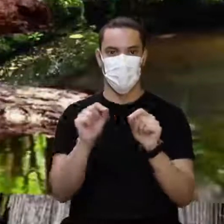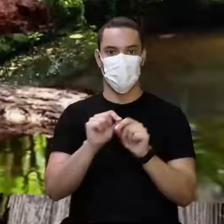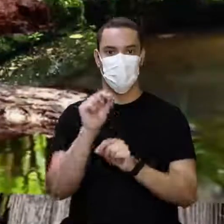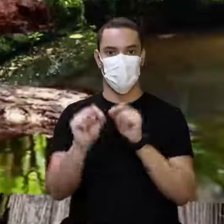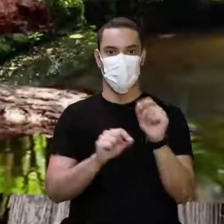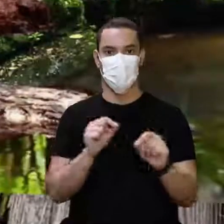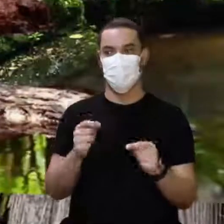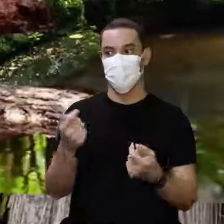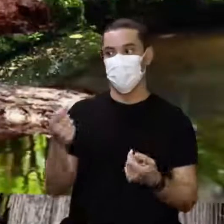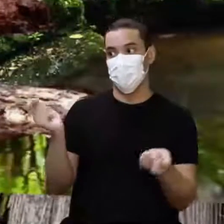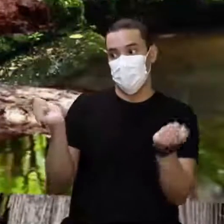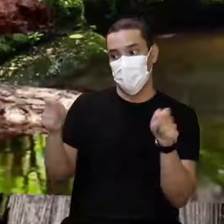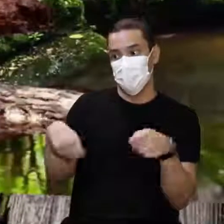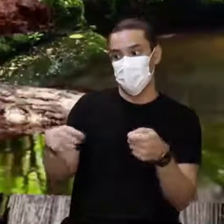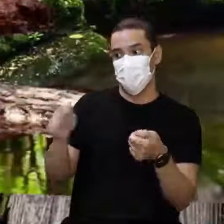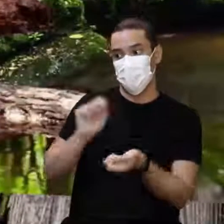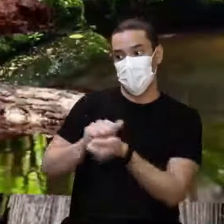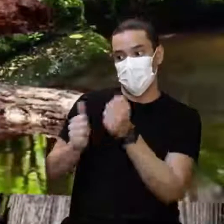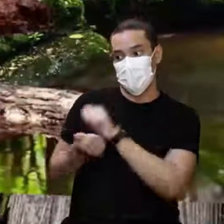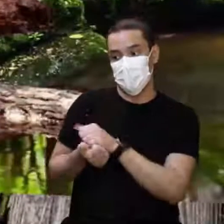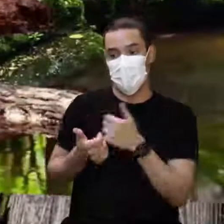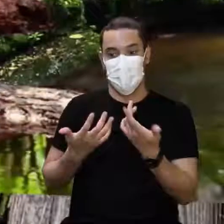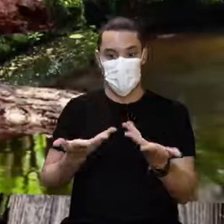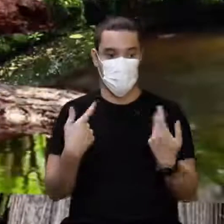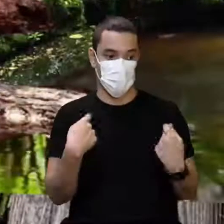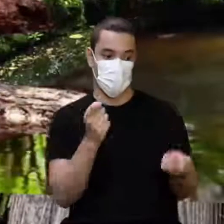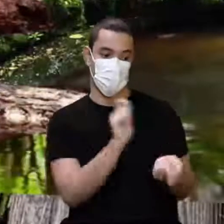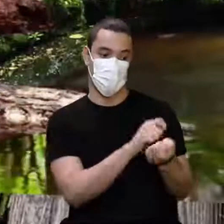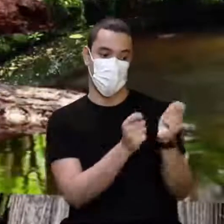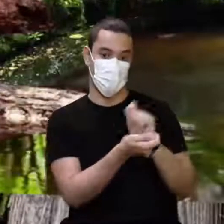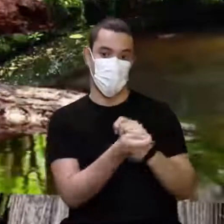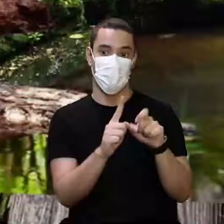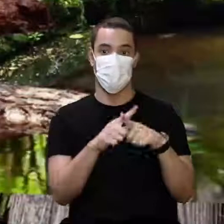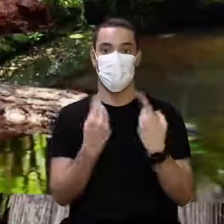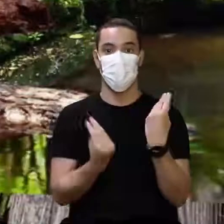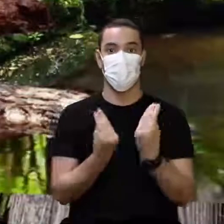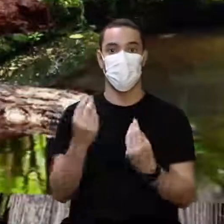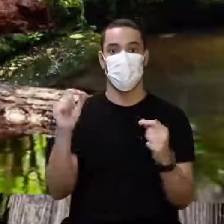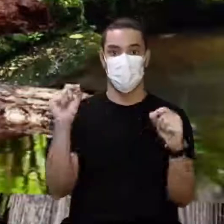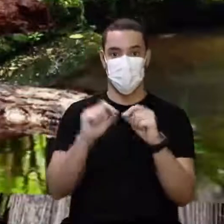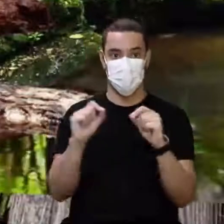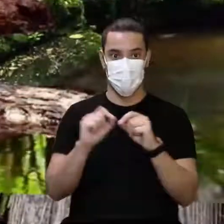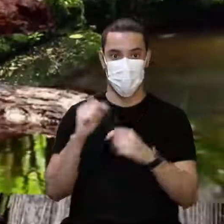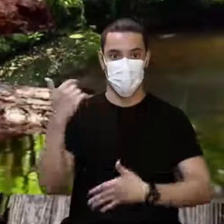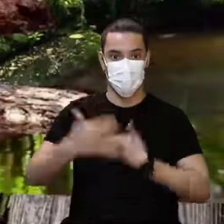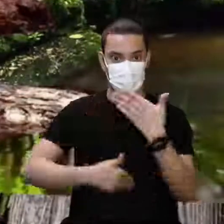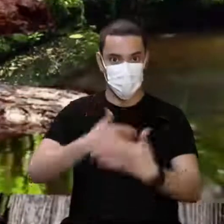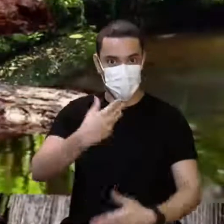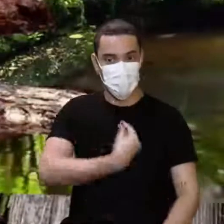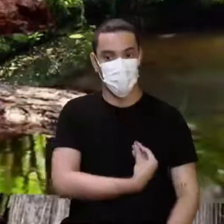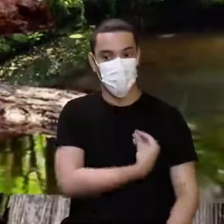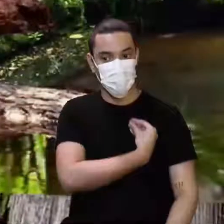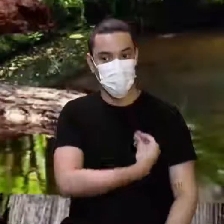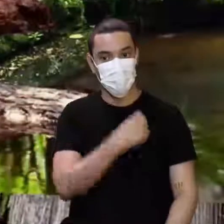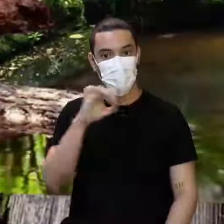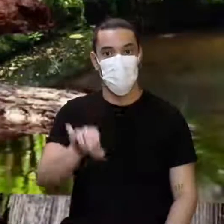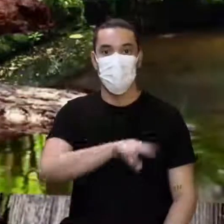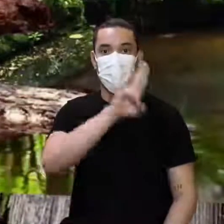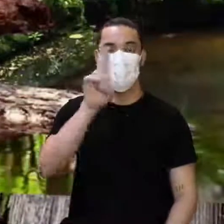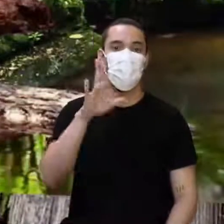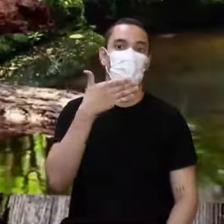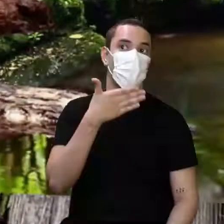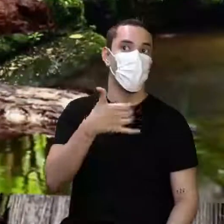se adaptem a cada ambiente. Quem vai agir sobre o processo de sobrevivência, ou de